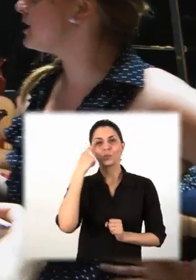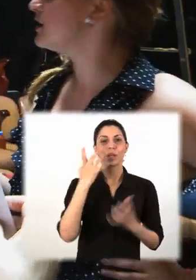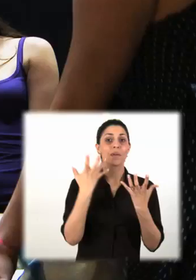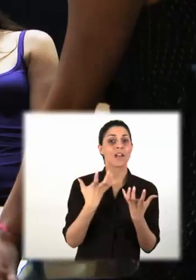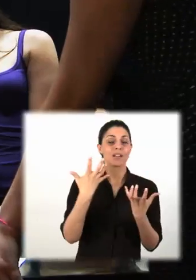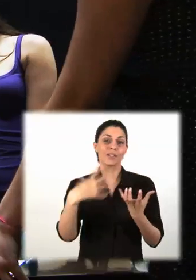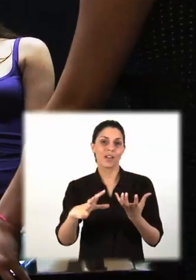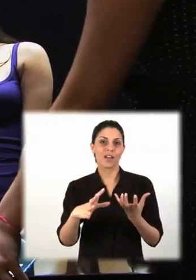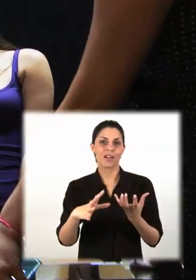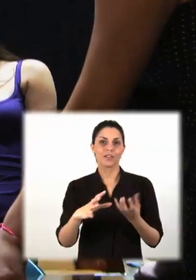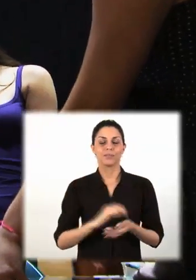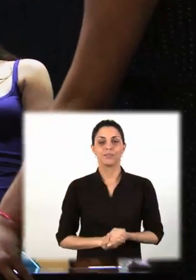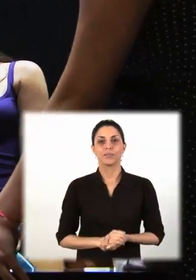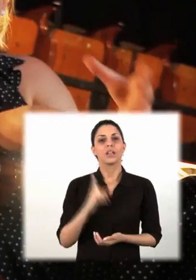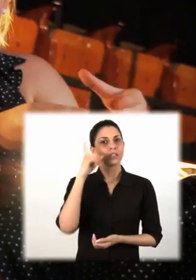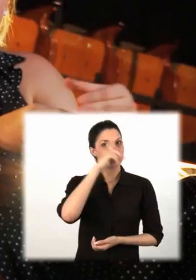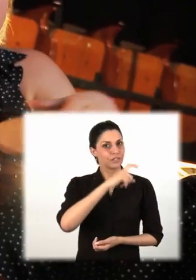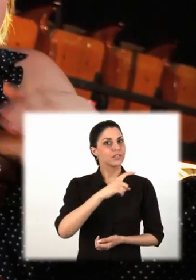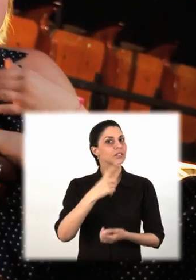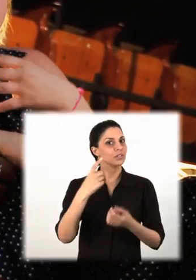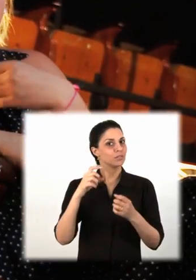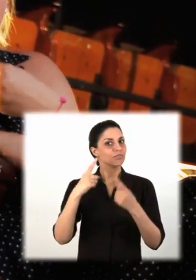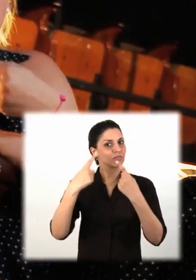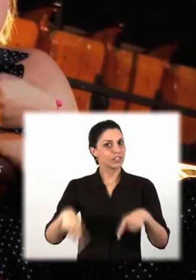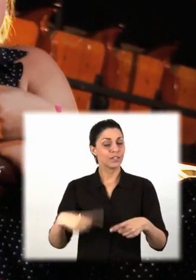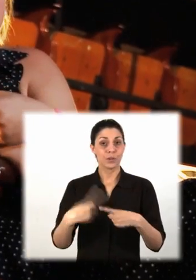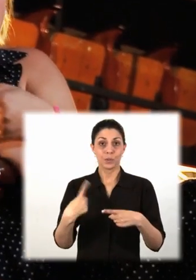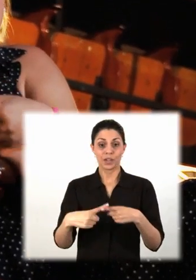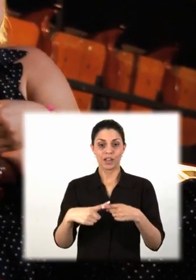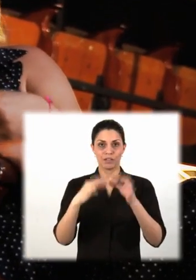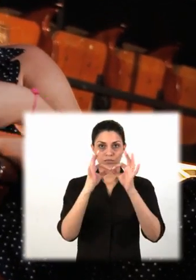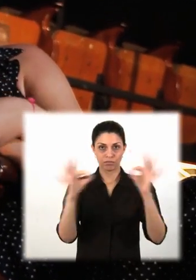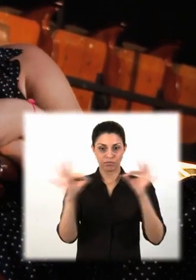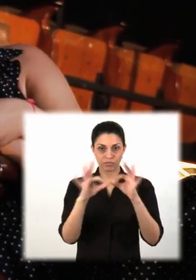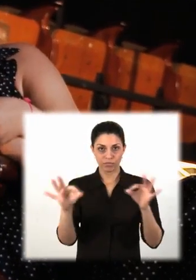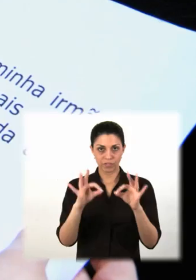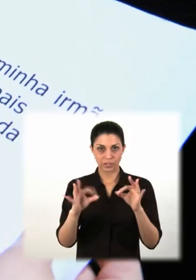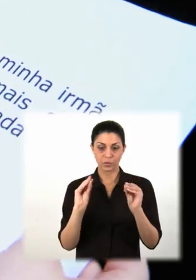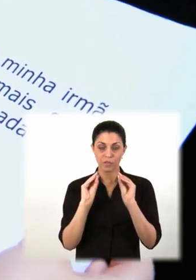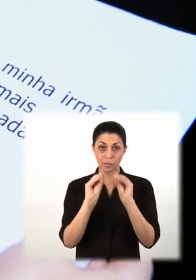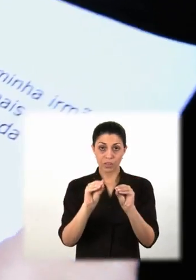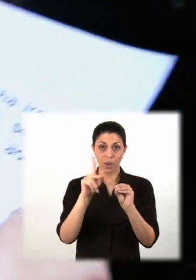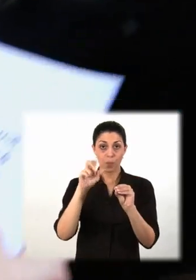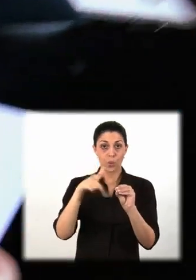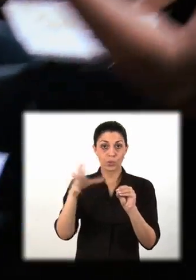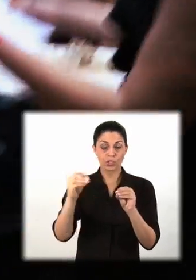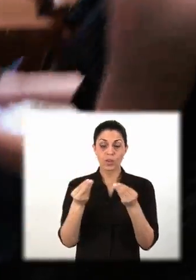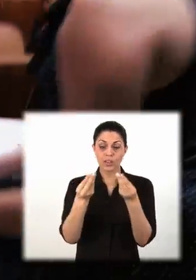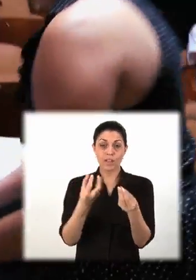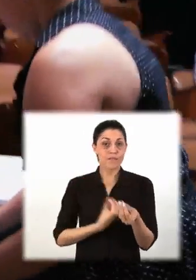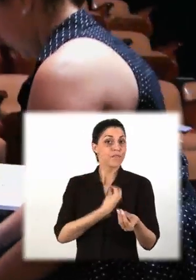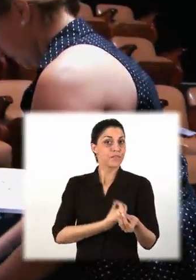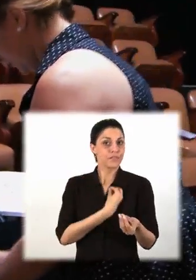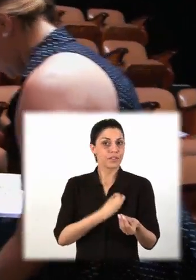irmã. Um desafio mesmo, é uma dificuldade, porque você vai literalmente pegar o texto, pontuar ele e dar